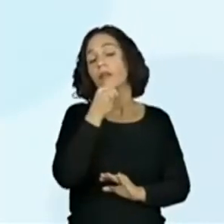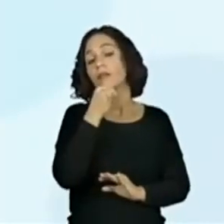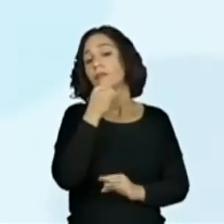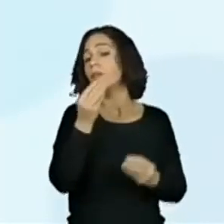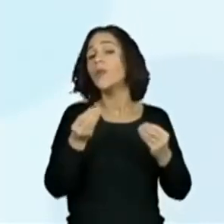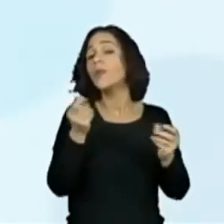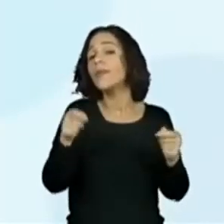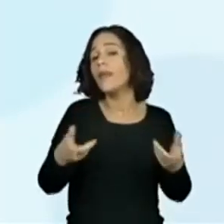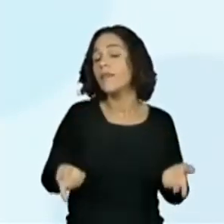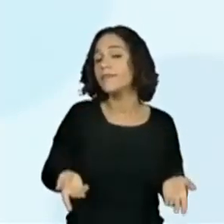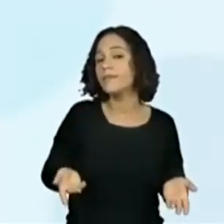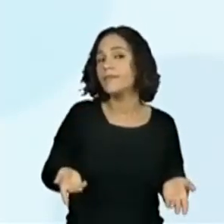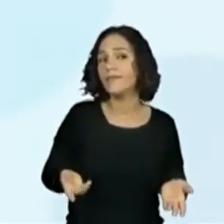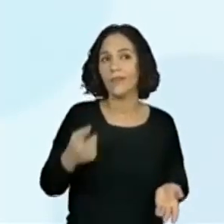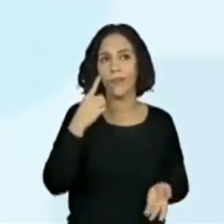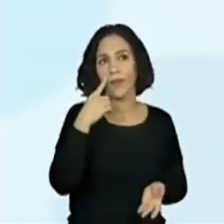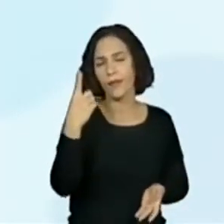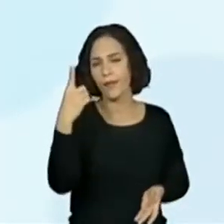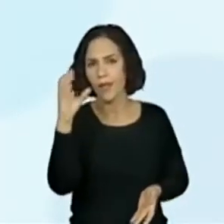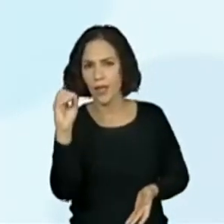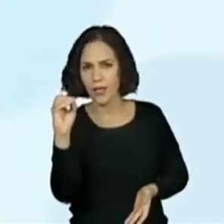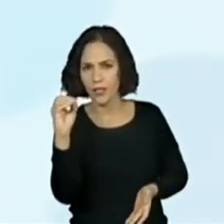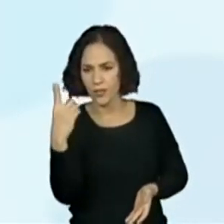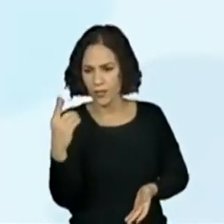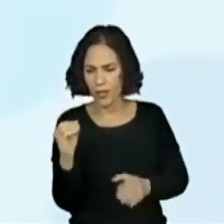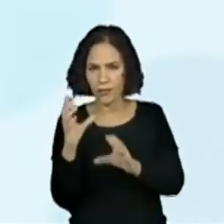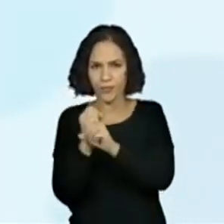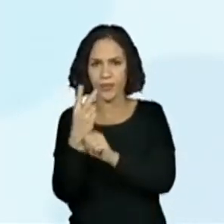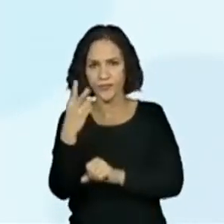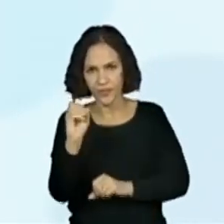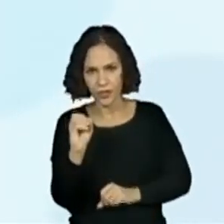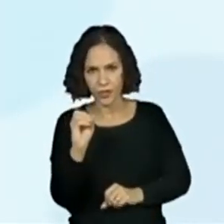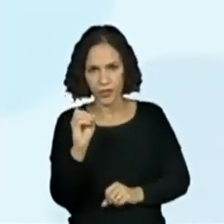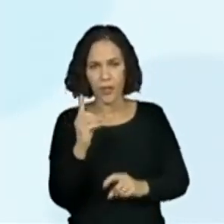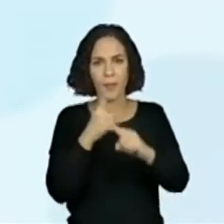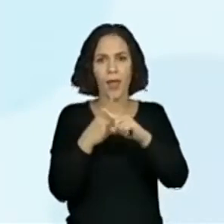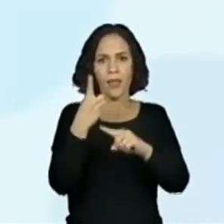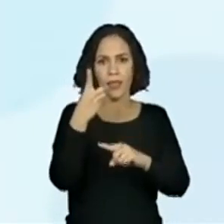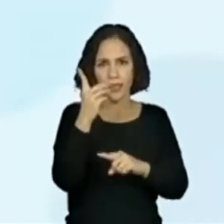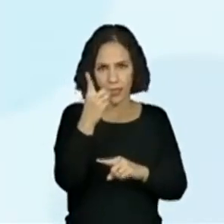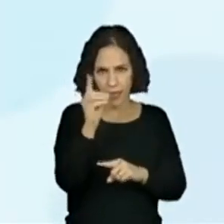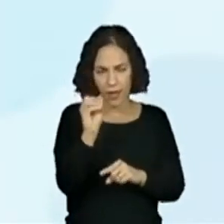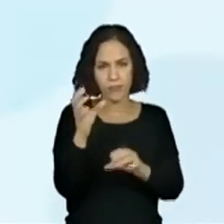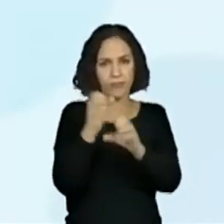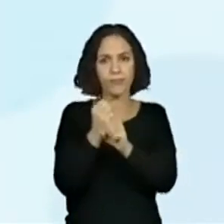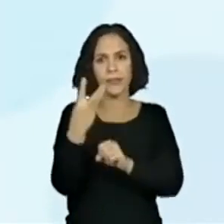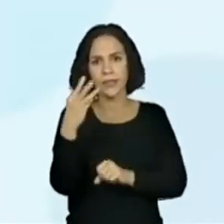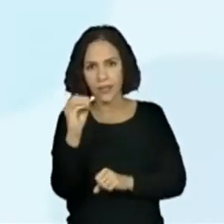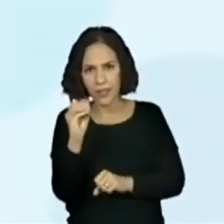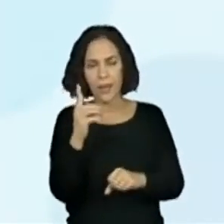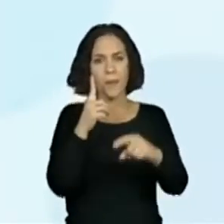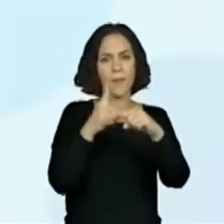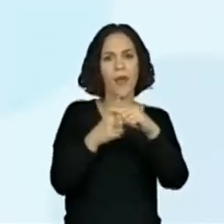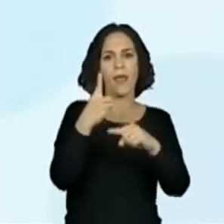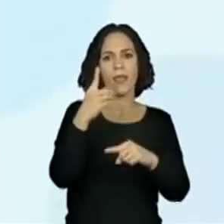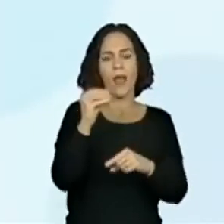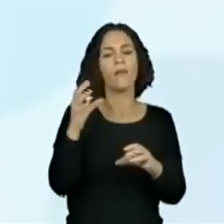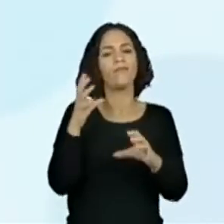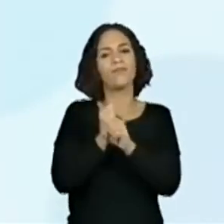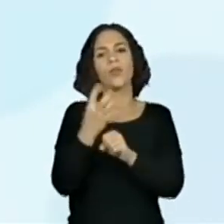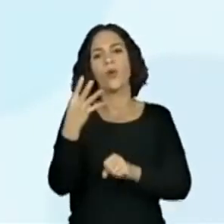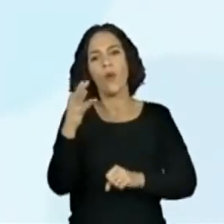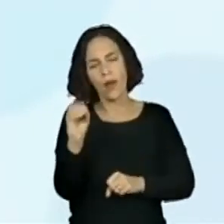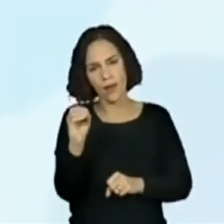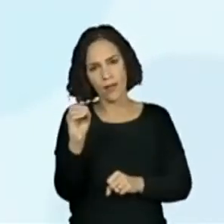que forma? 10 mais 10, 20, mais 10, 30, mais 10, 40, mais